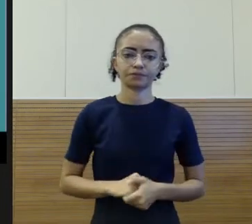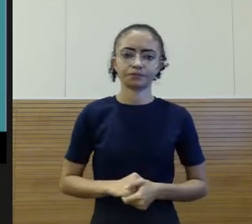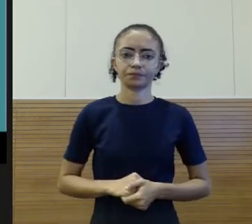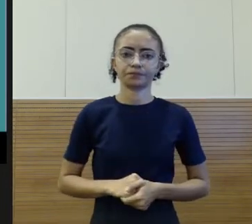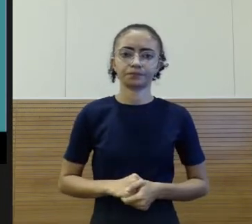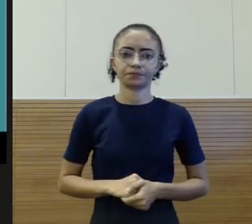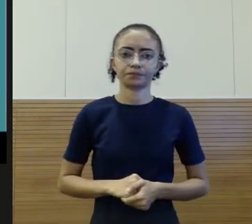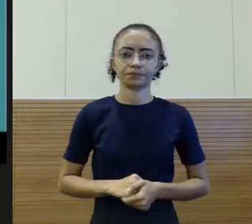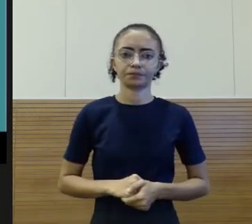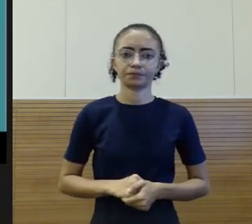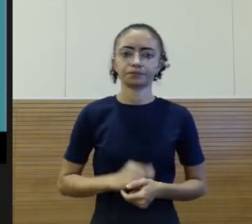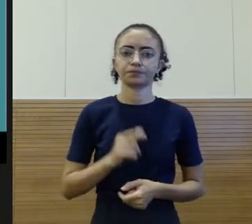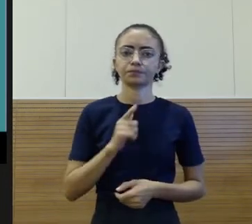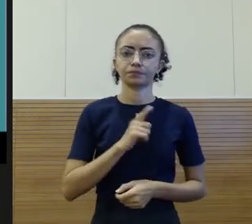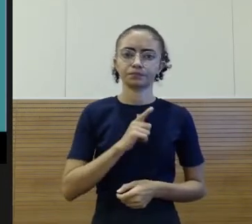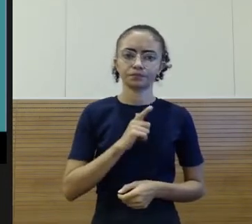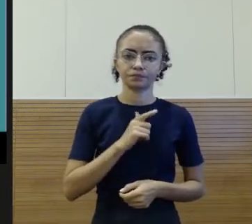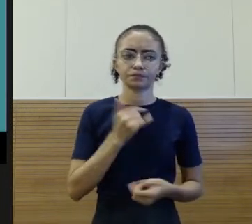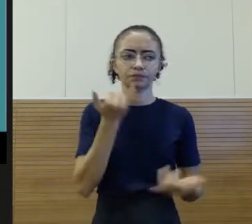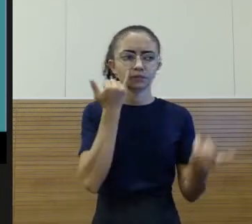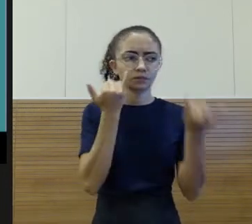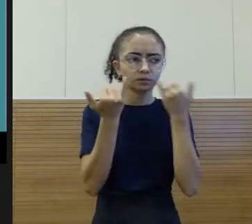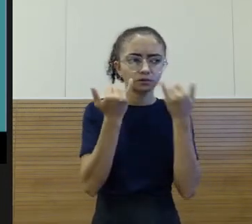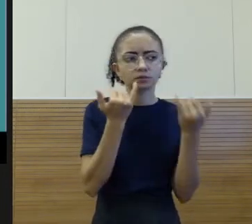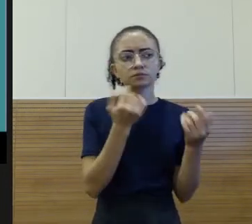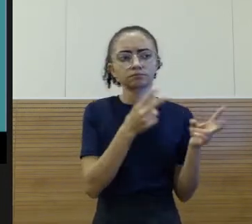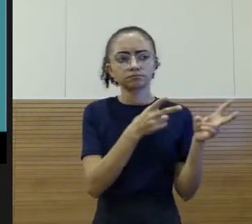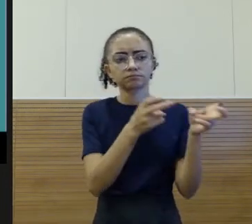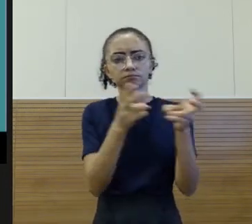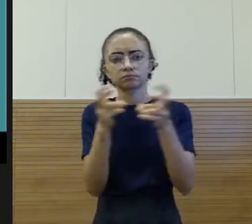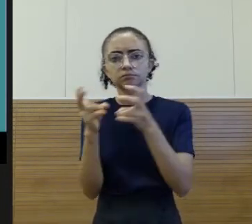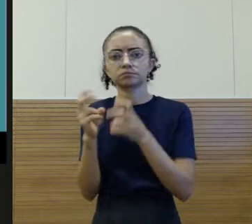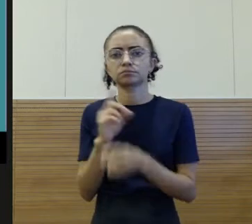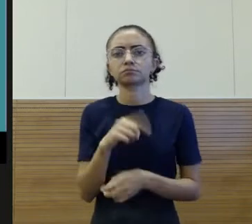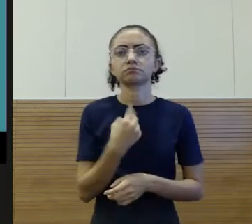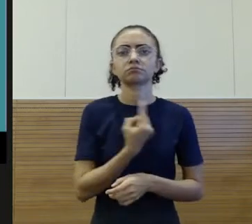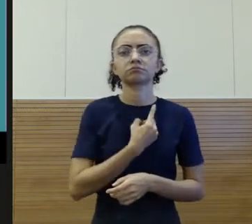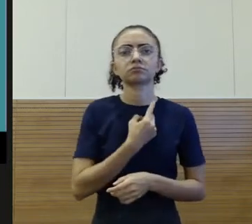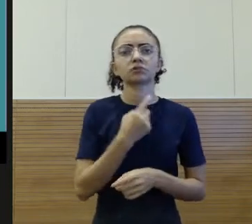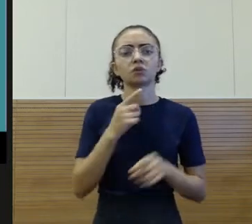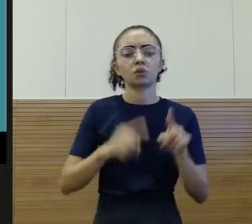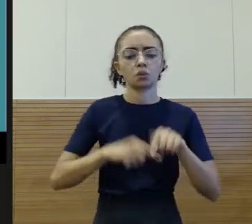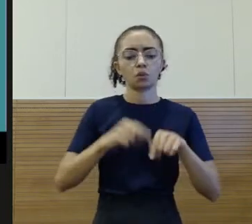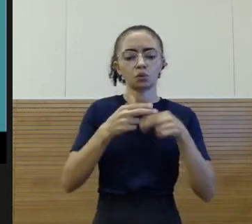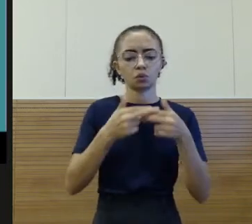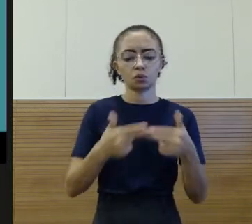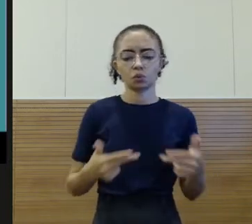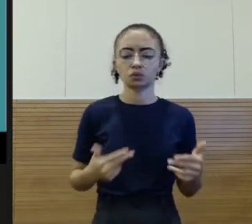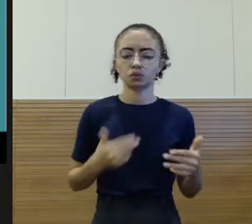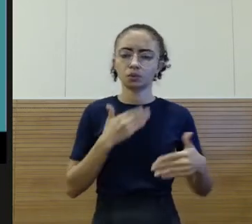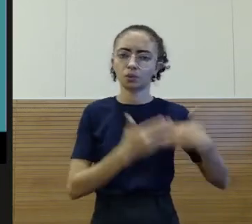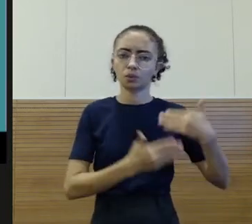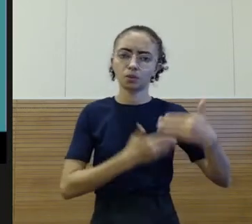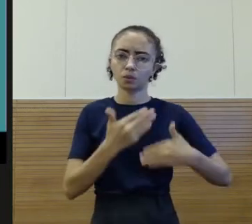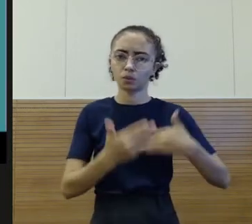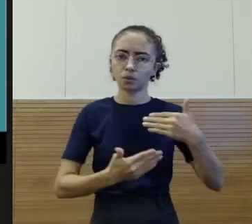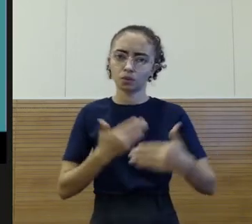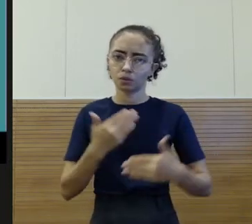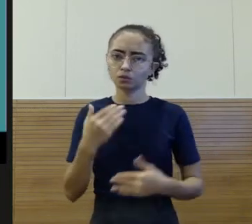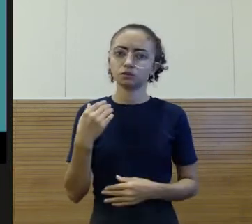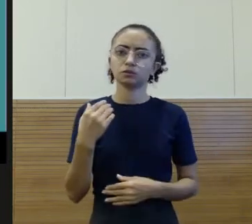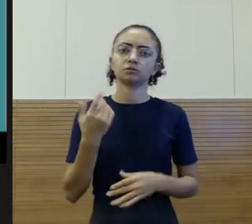Há muitas evidências, porque isso nos permite, então, ver os recursos para fazer um processo exaustivo. Às